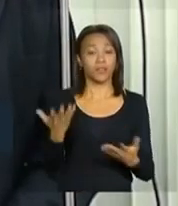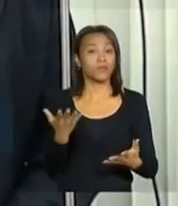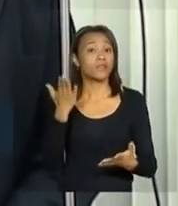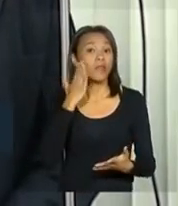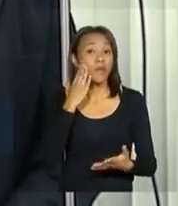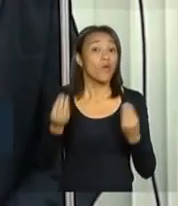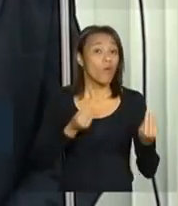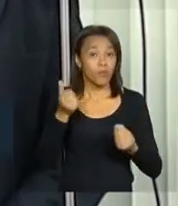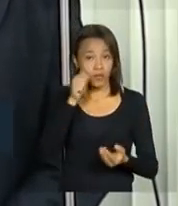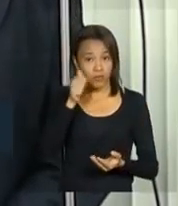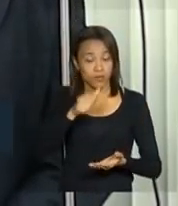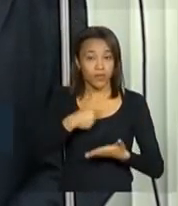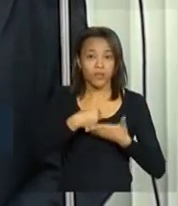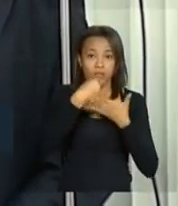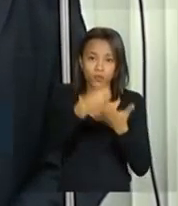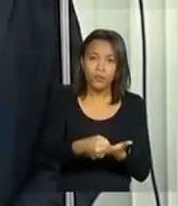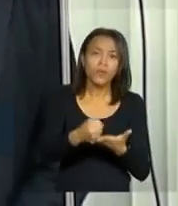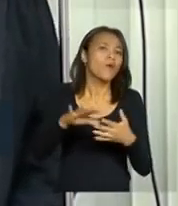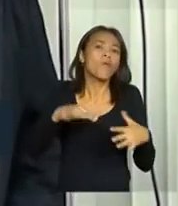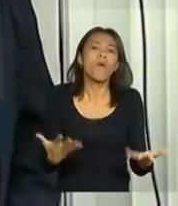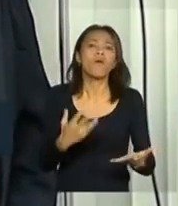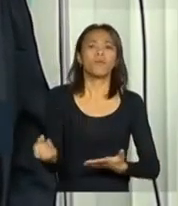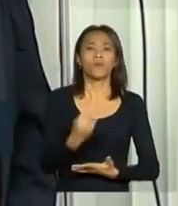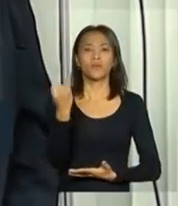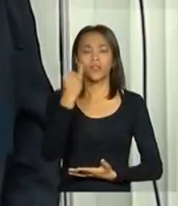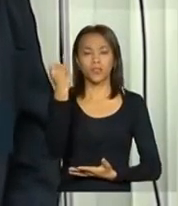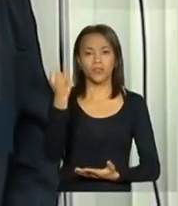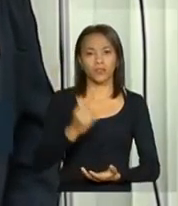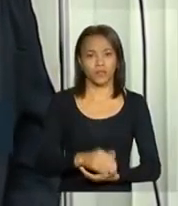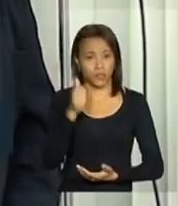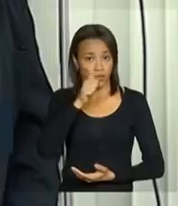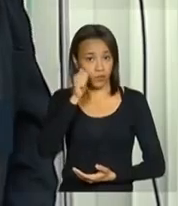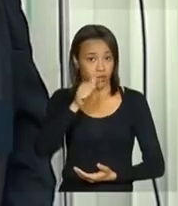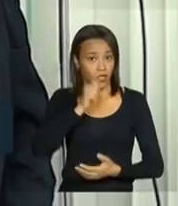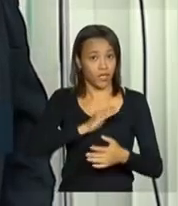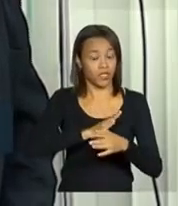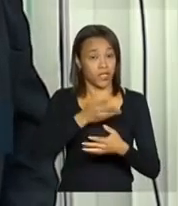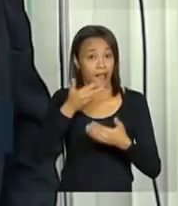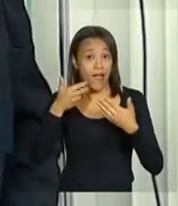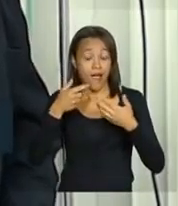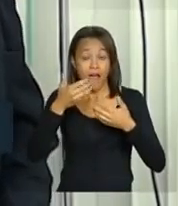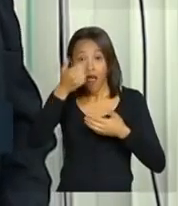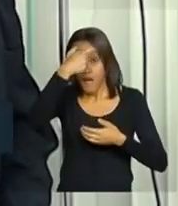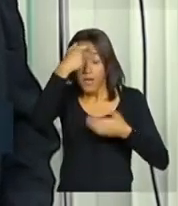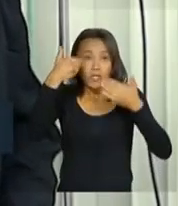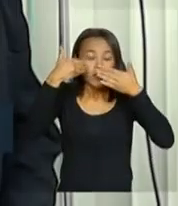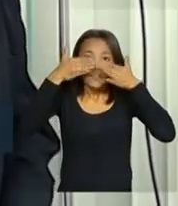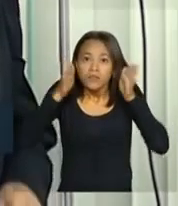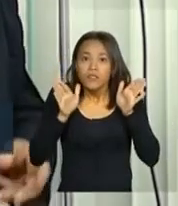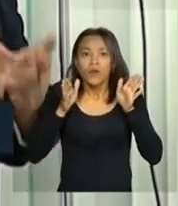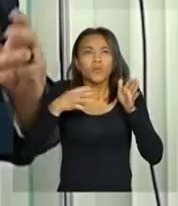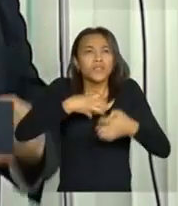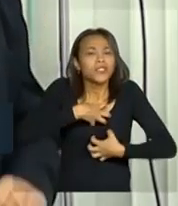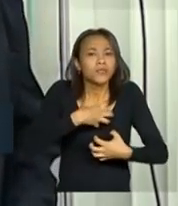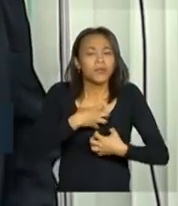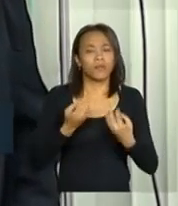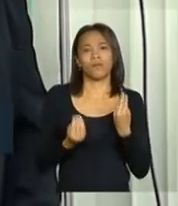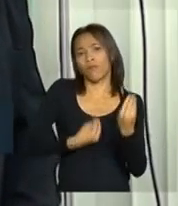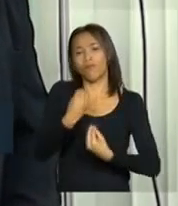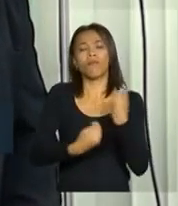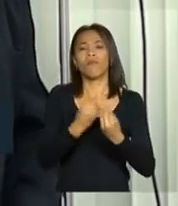elas contribuem, qual é a importância da atuação delas, da visão delas, do sentimento delas na sua